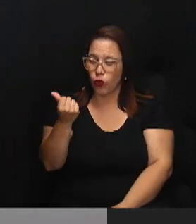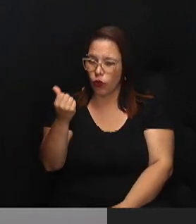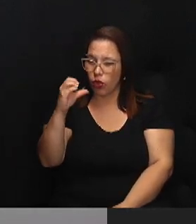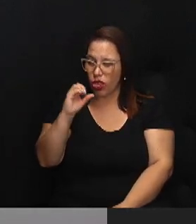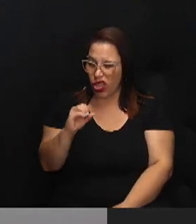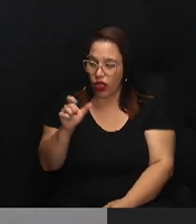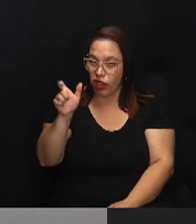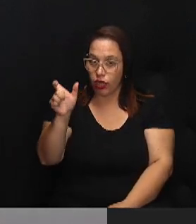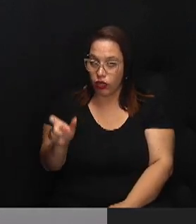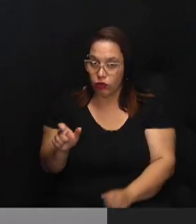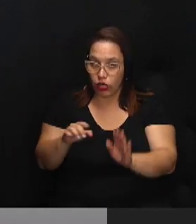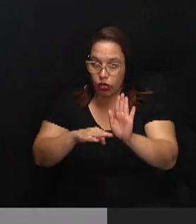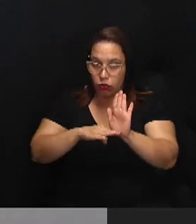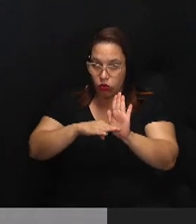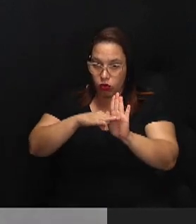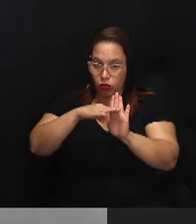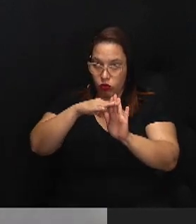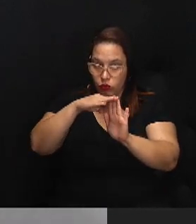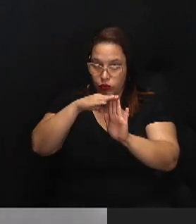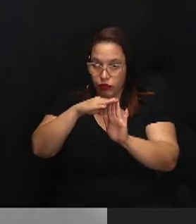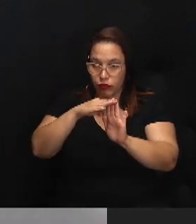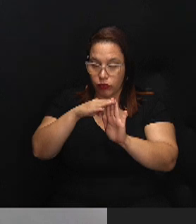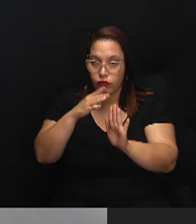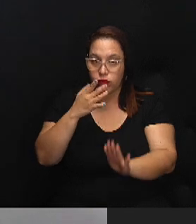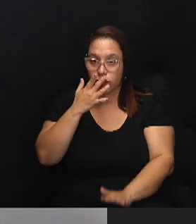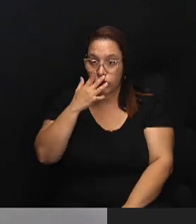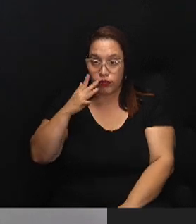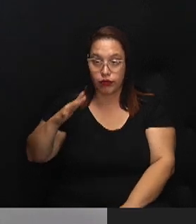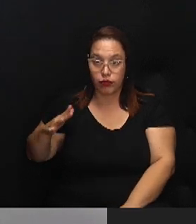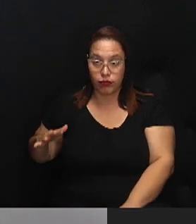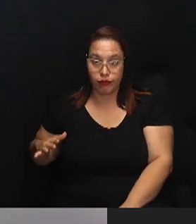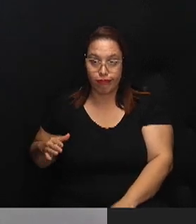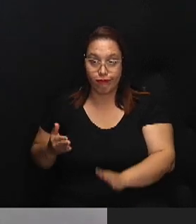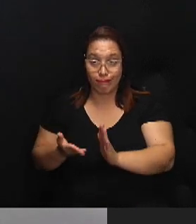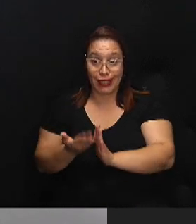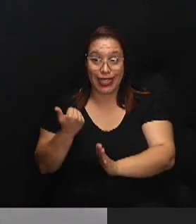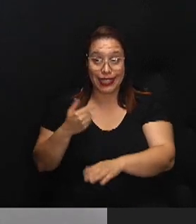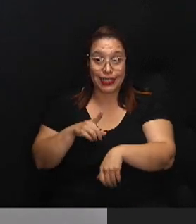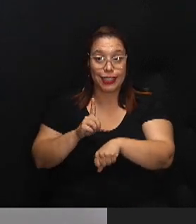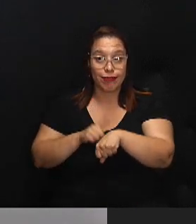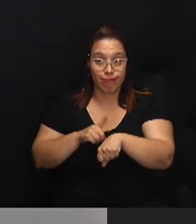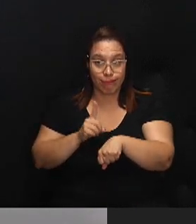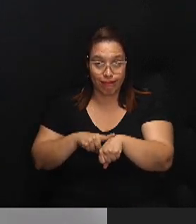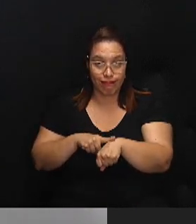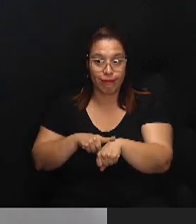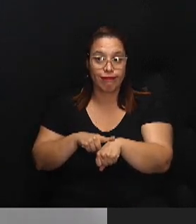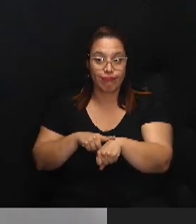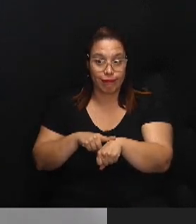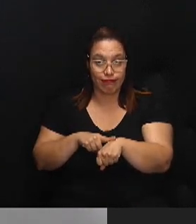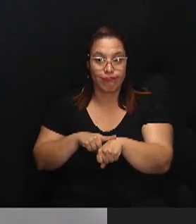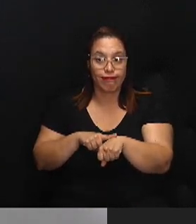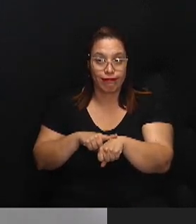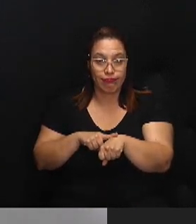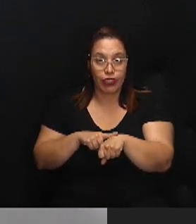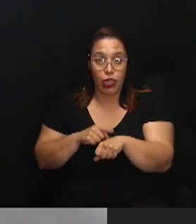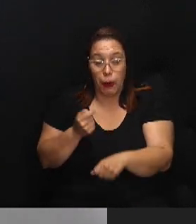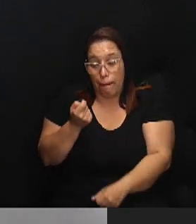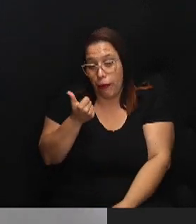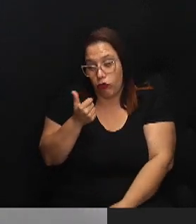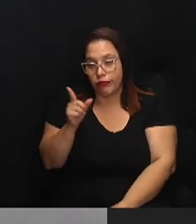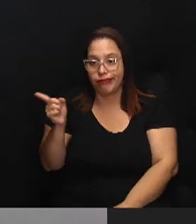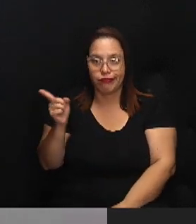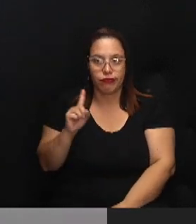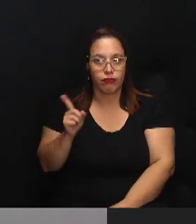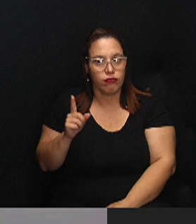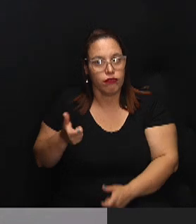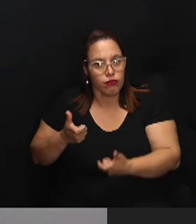né, no ranking de crianças nascidas precocemente, e isso parece pouco, não é